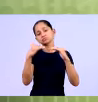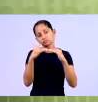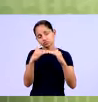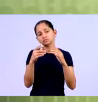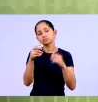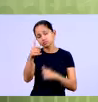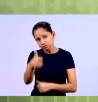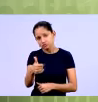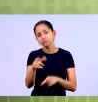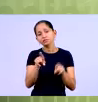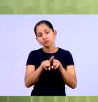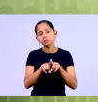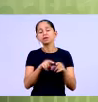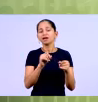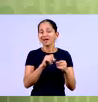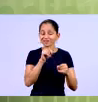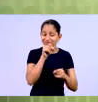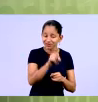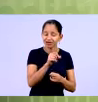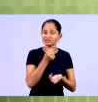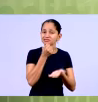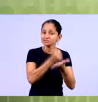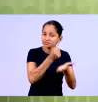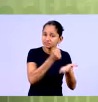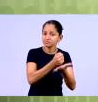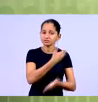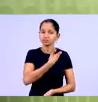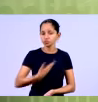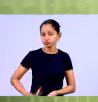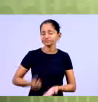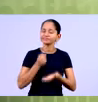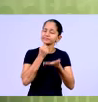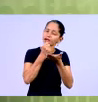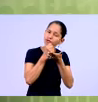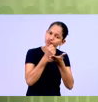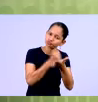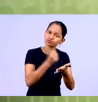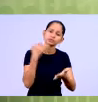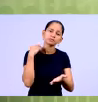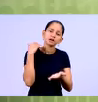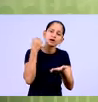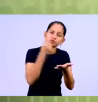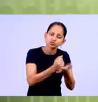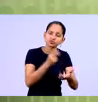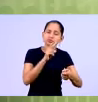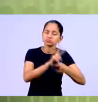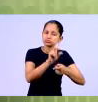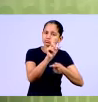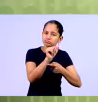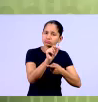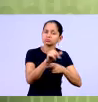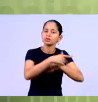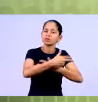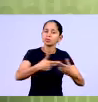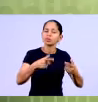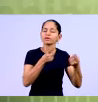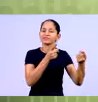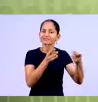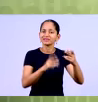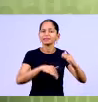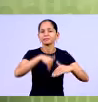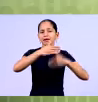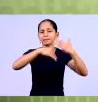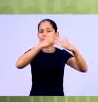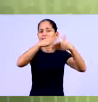fazer com que elas sejam desenvolvidas e aí sim consiga atingir todo o mercado e consigam vender